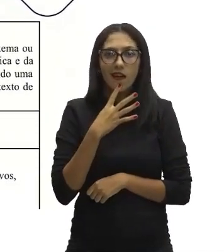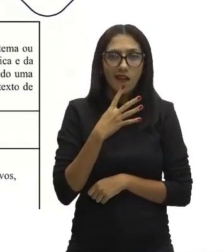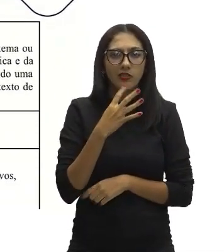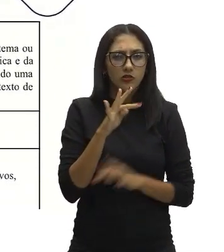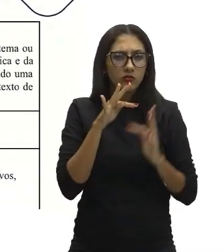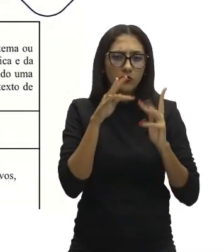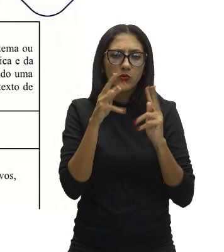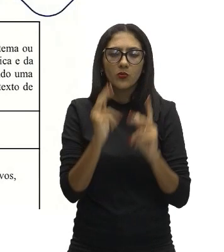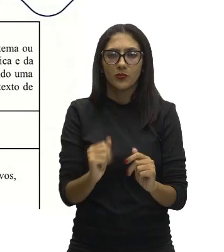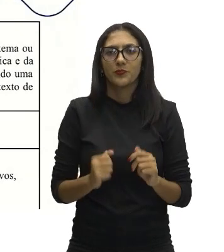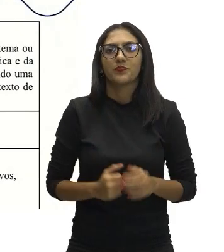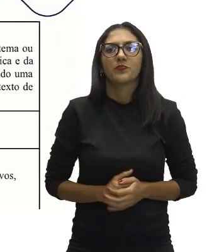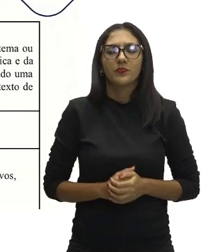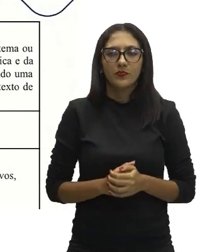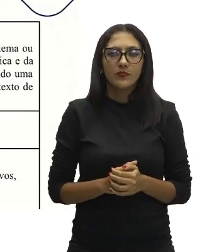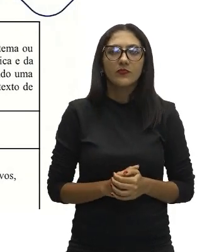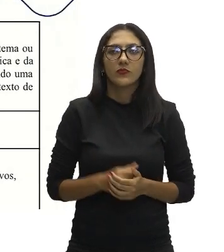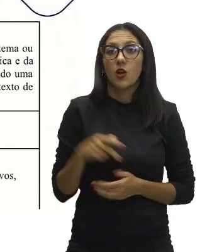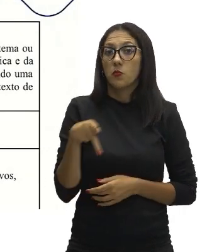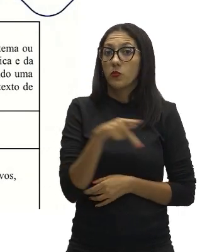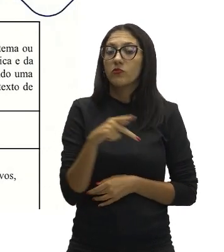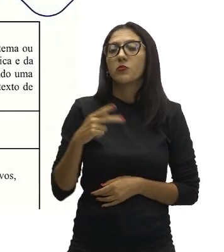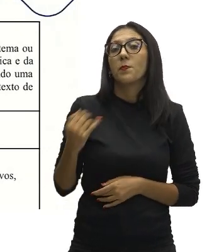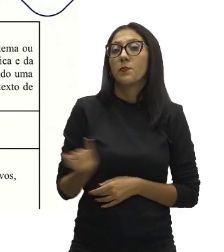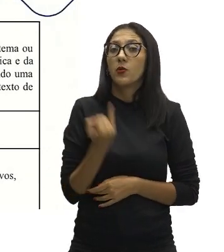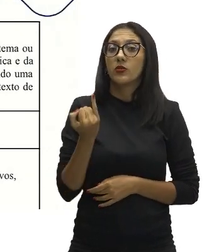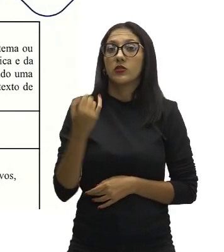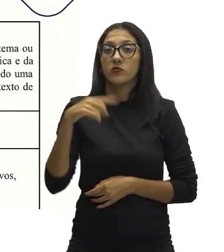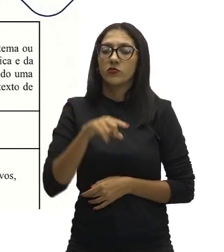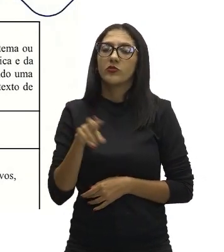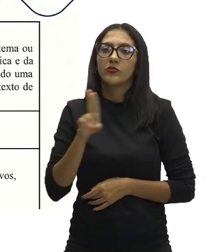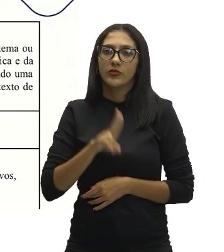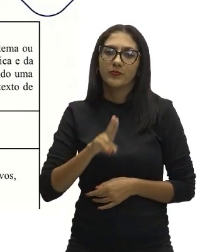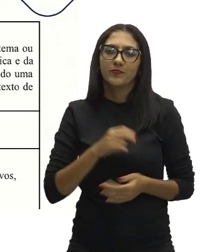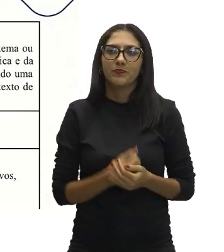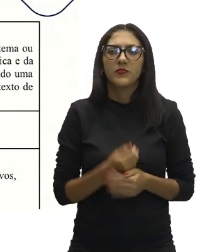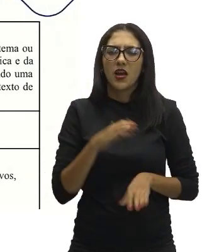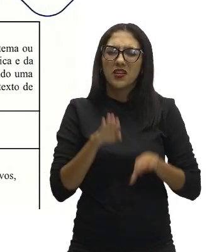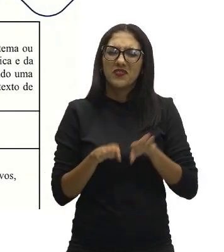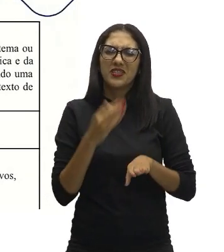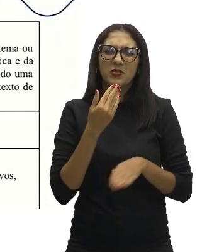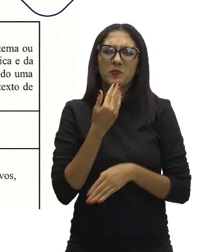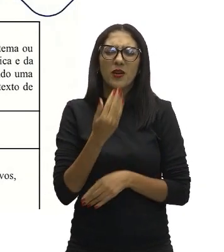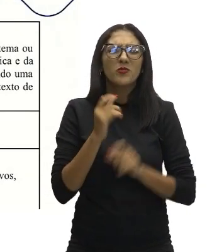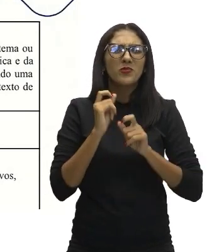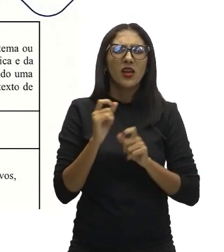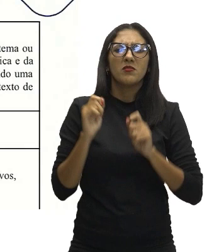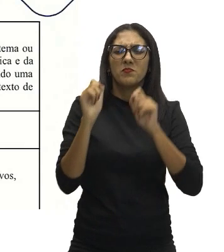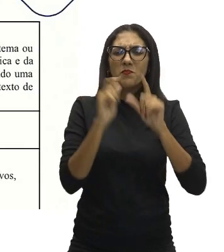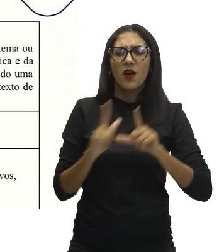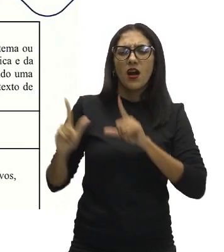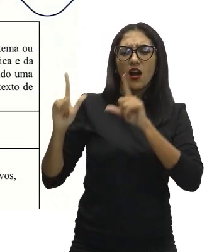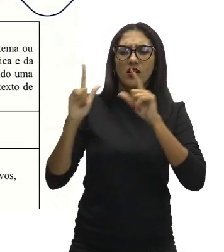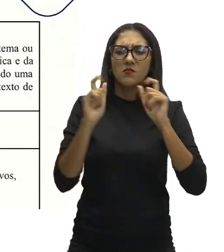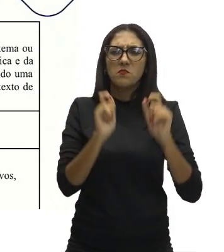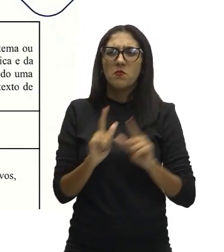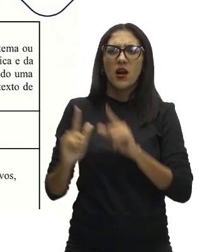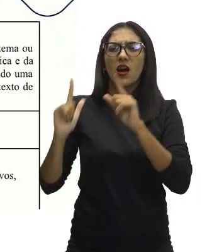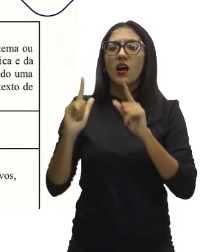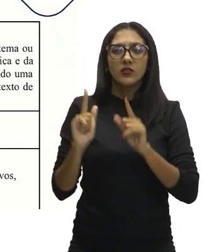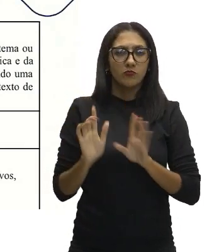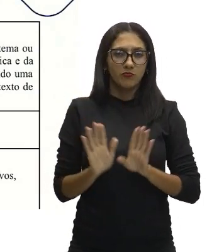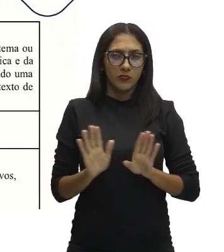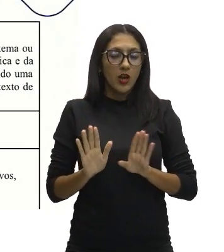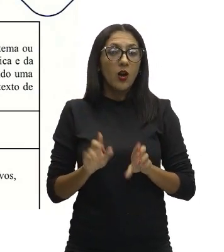totalidade, né? O professor, é importante que ele utilize. Às vezes a gente nota que o professor pede muito a cartela, mas a ferramenta